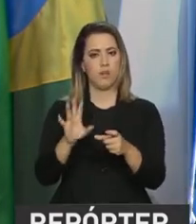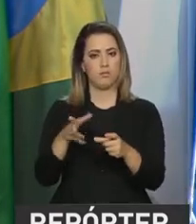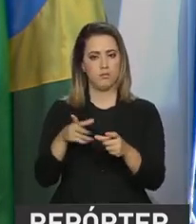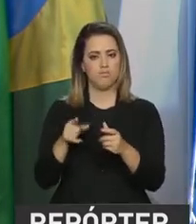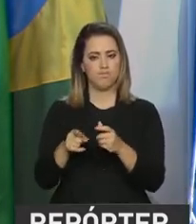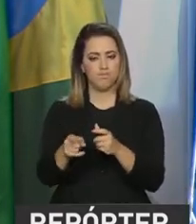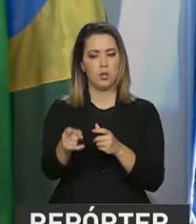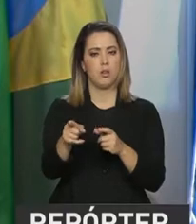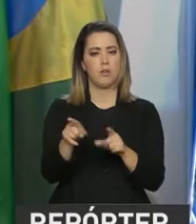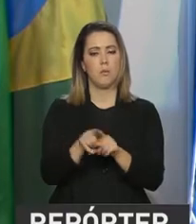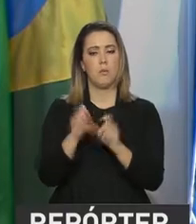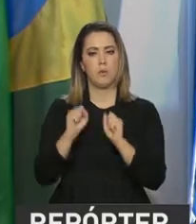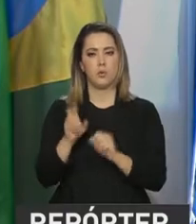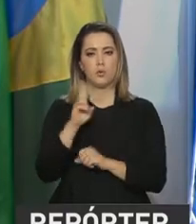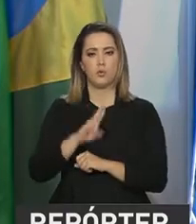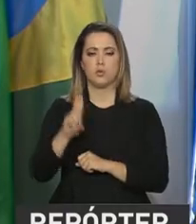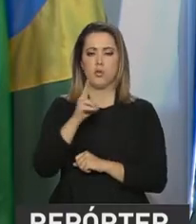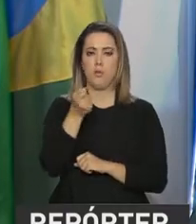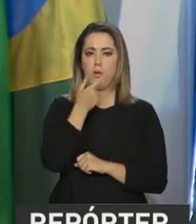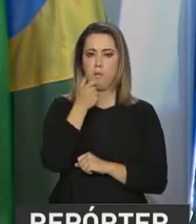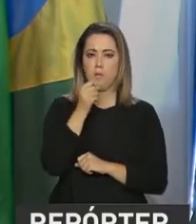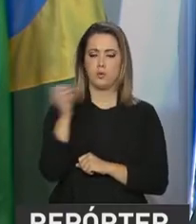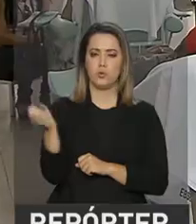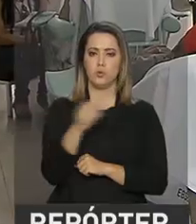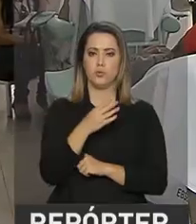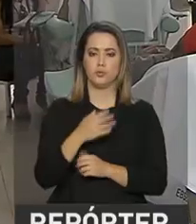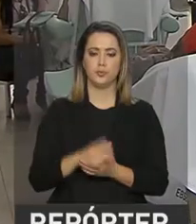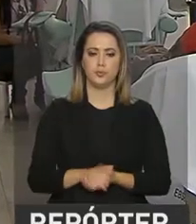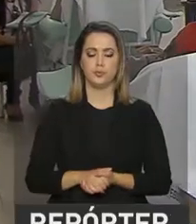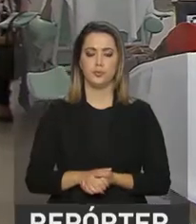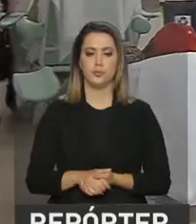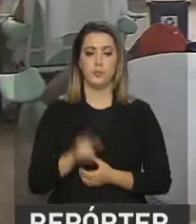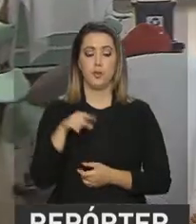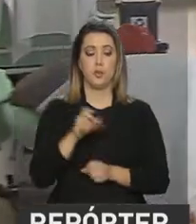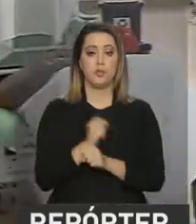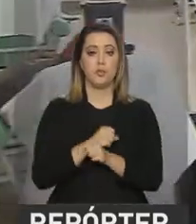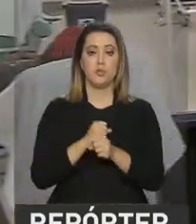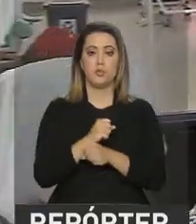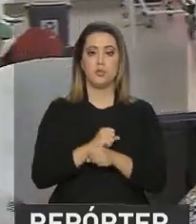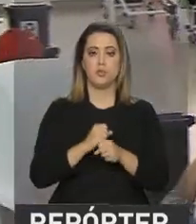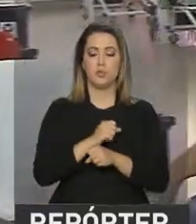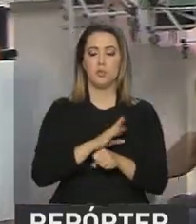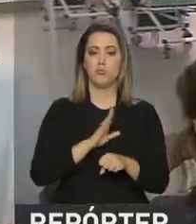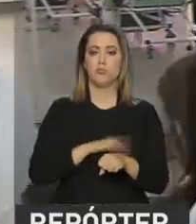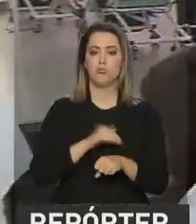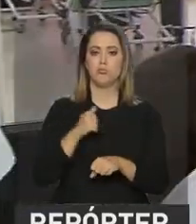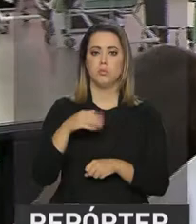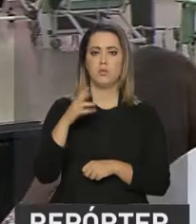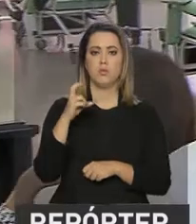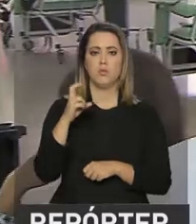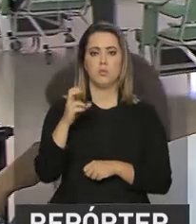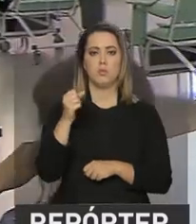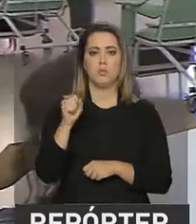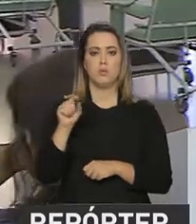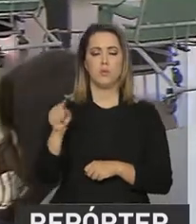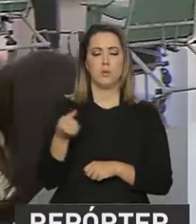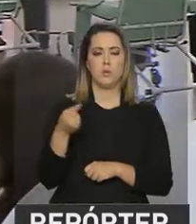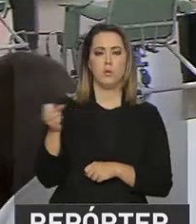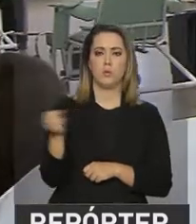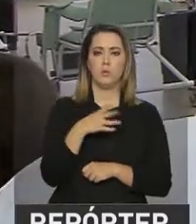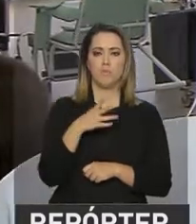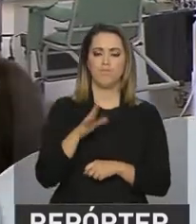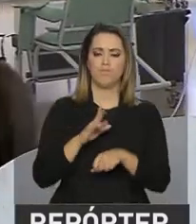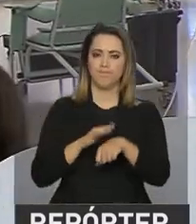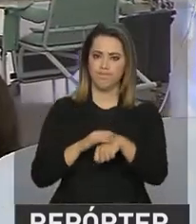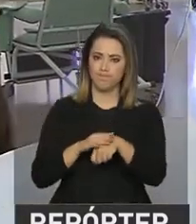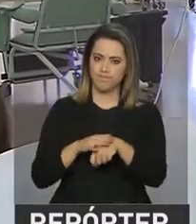poderá utilizar esse tratamento por conta do SUS. Para este ano, são estimados cerca de 58 mil novos casos